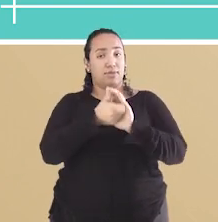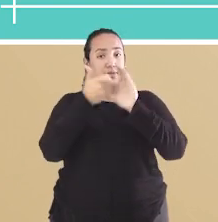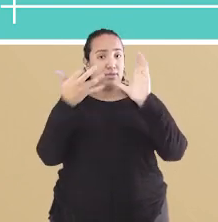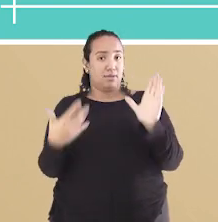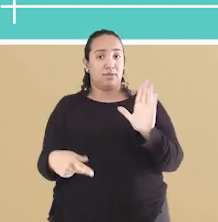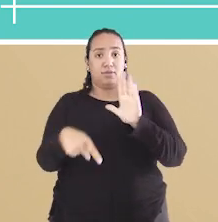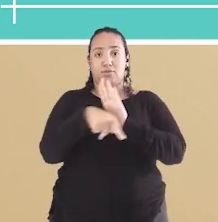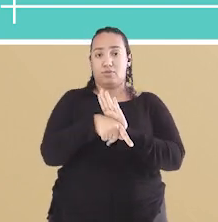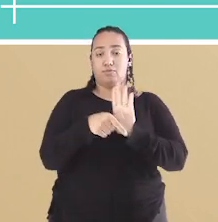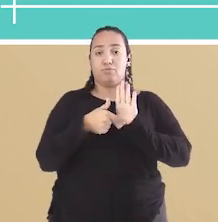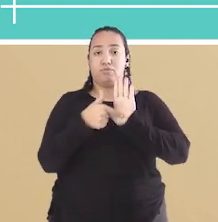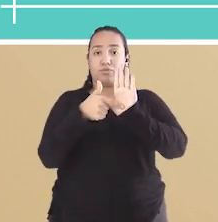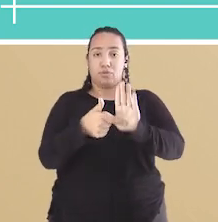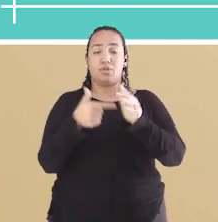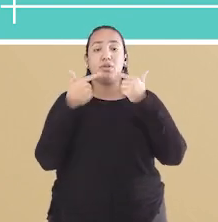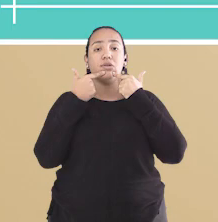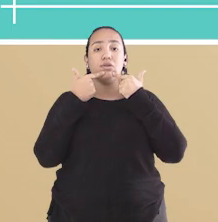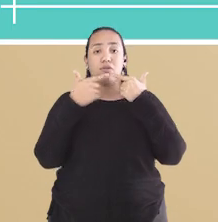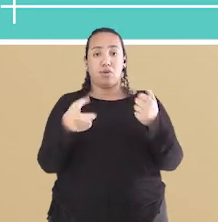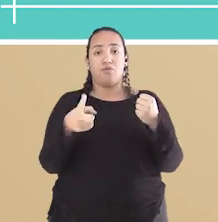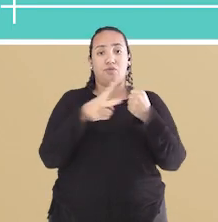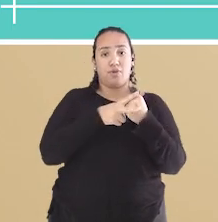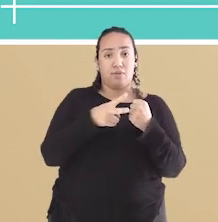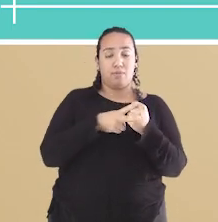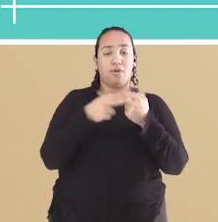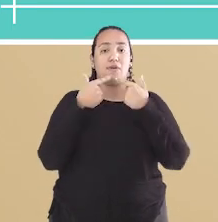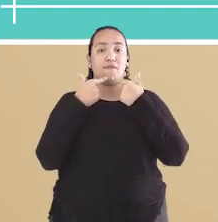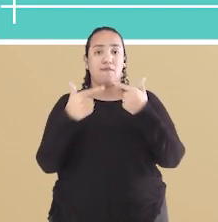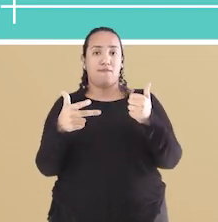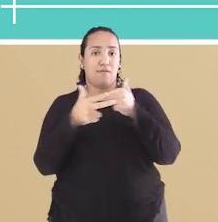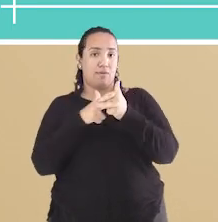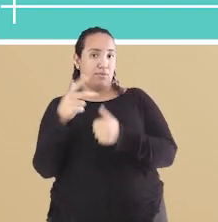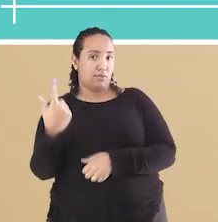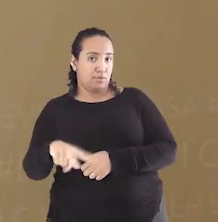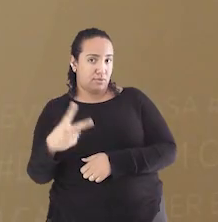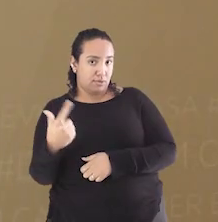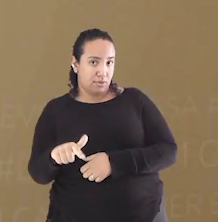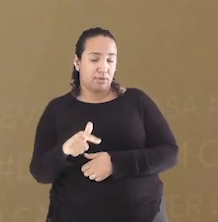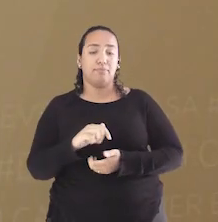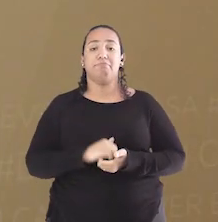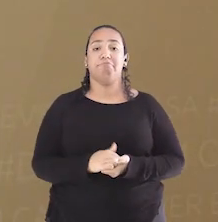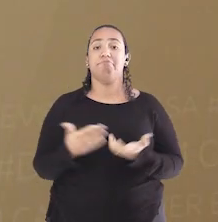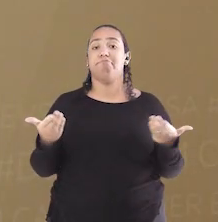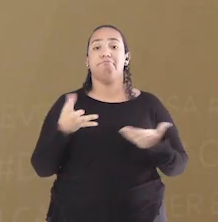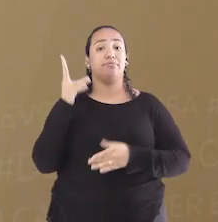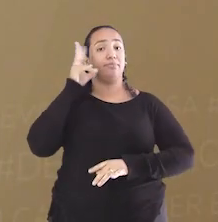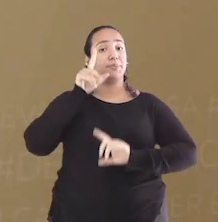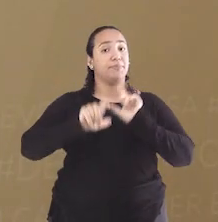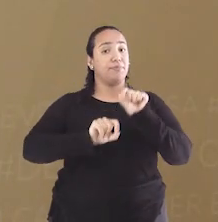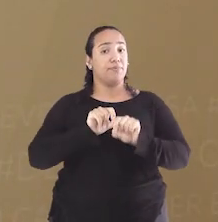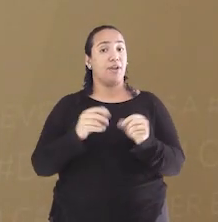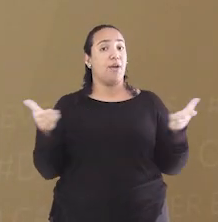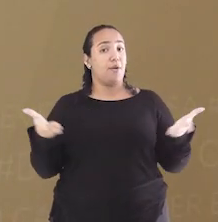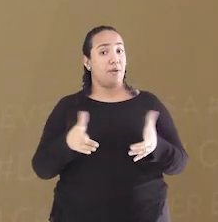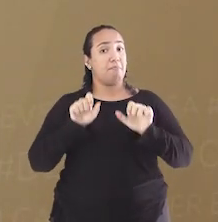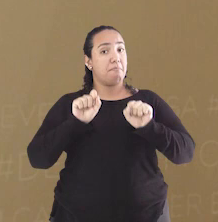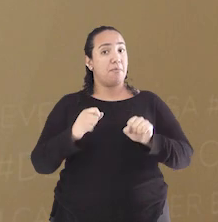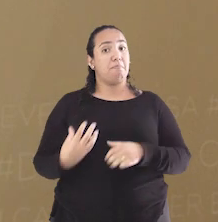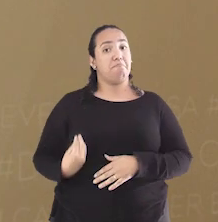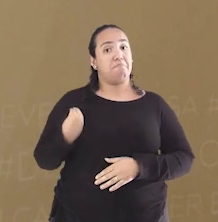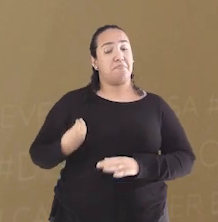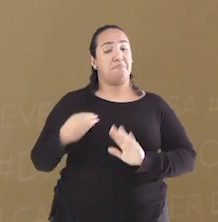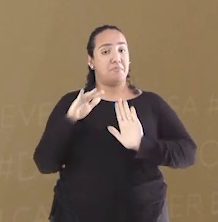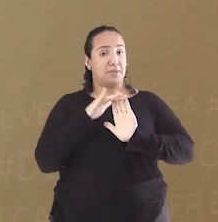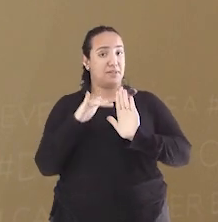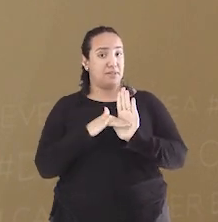suas características, destacando o uso da linguagem verbal e não verbal. E lembre-se que agora vocês também podem marcar as